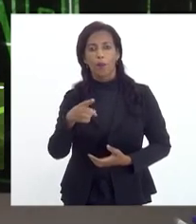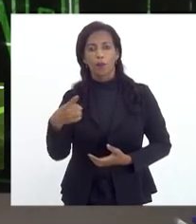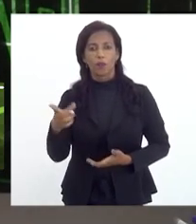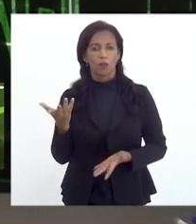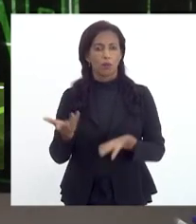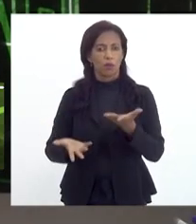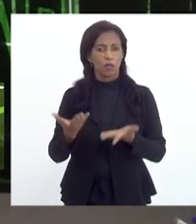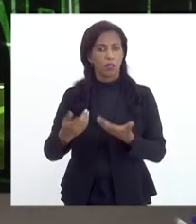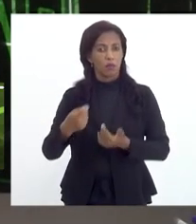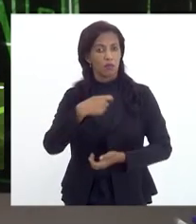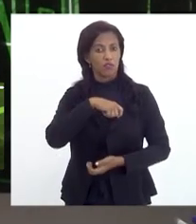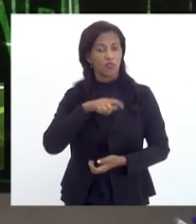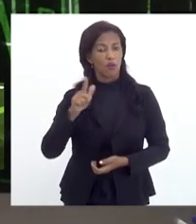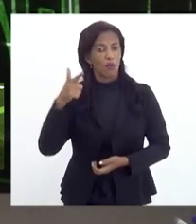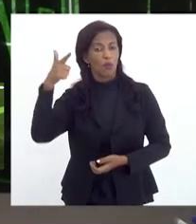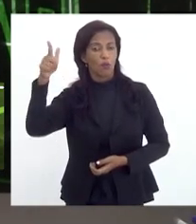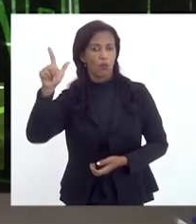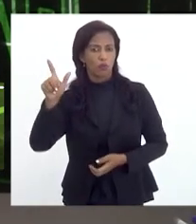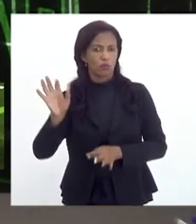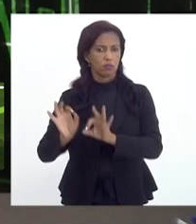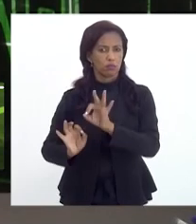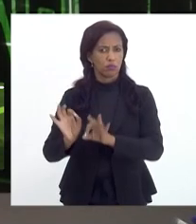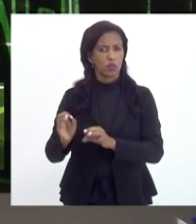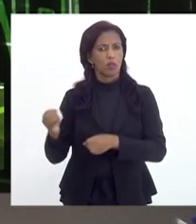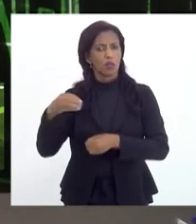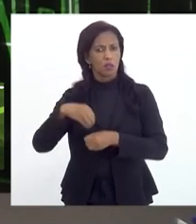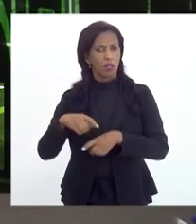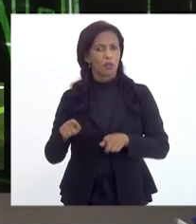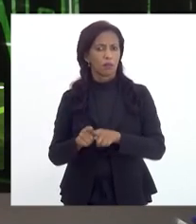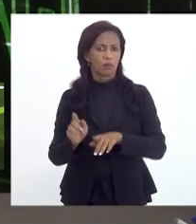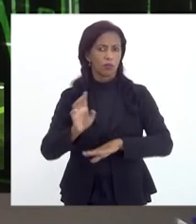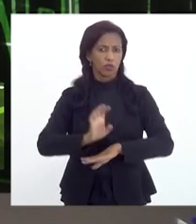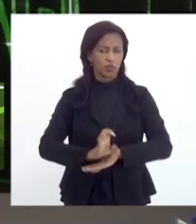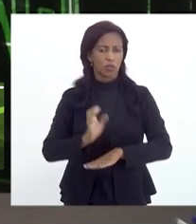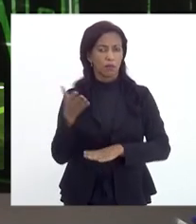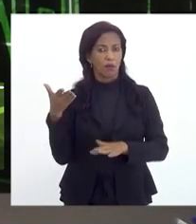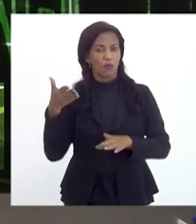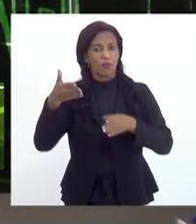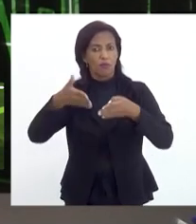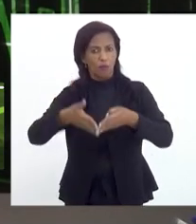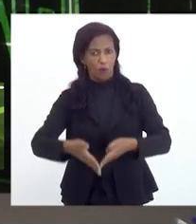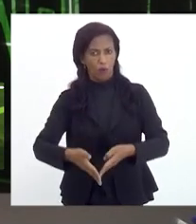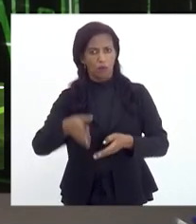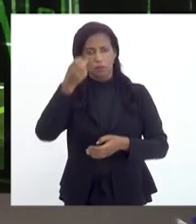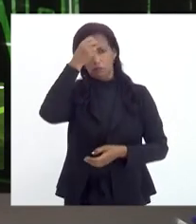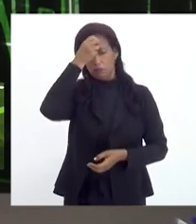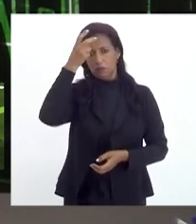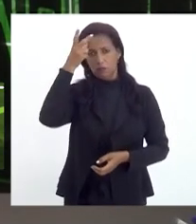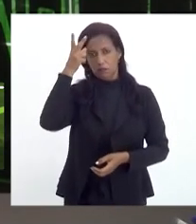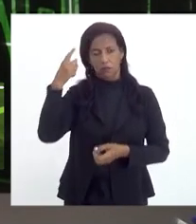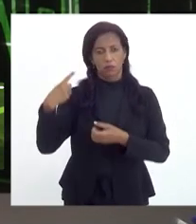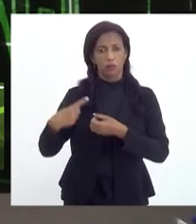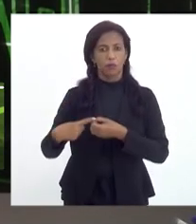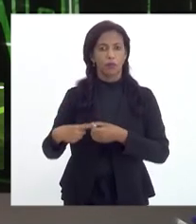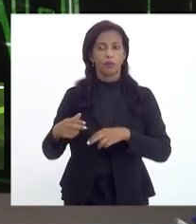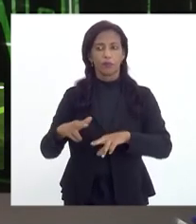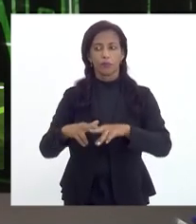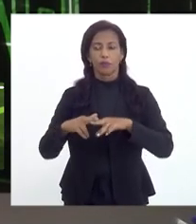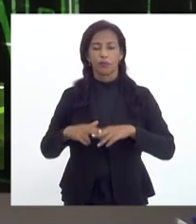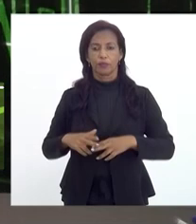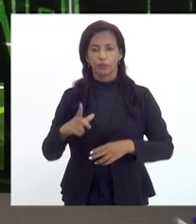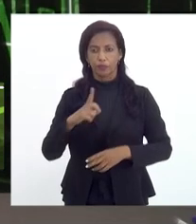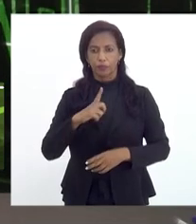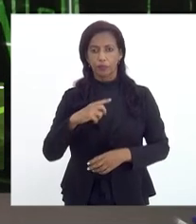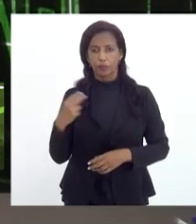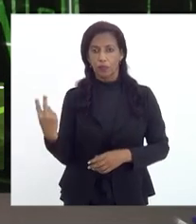É um outro plano Que ele também cabe Para o Estado Mas ele é muito mais focado Nos municípios E por isso O termo Porque